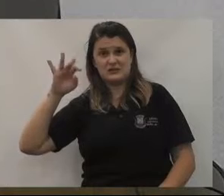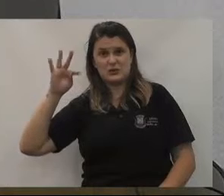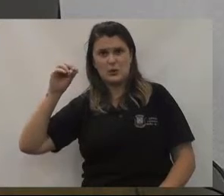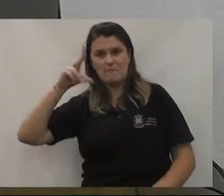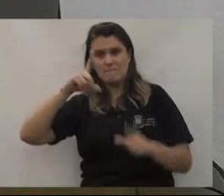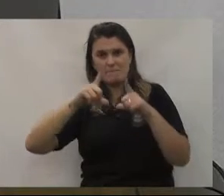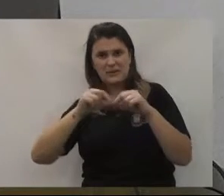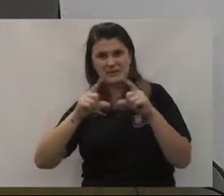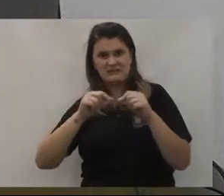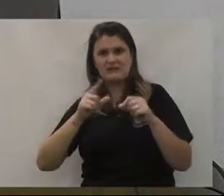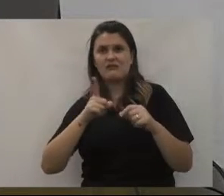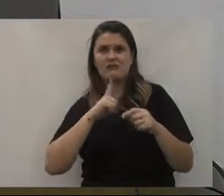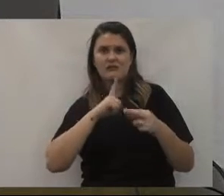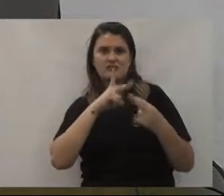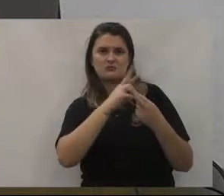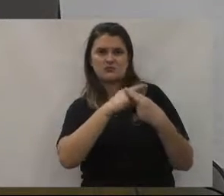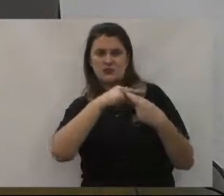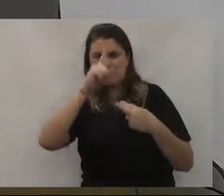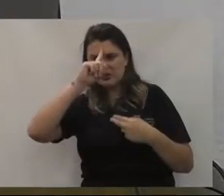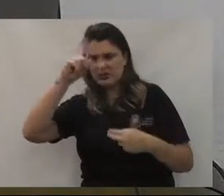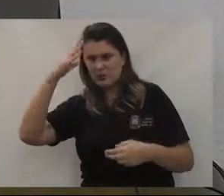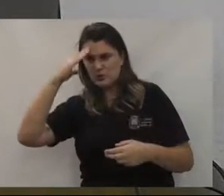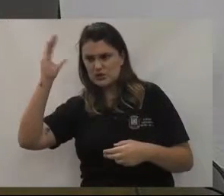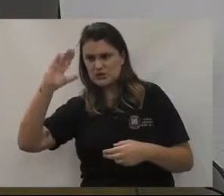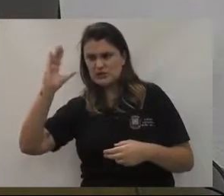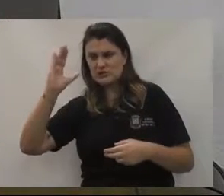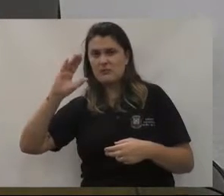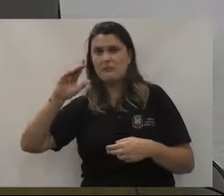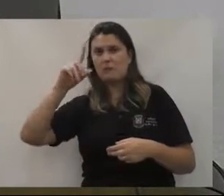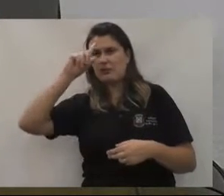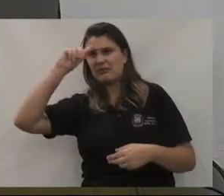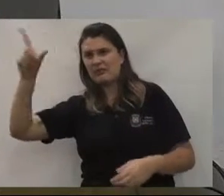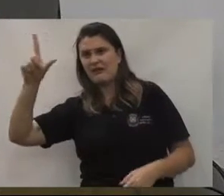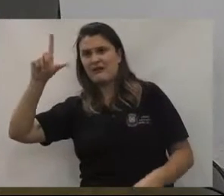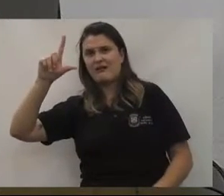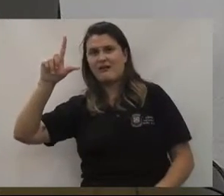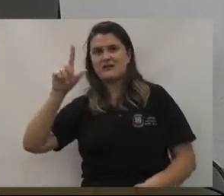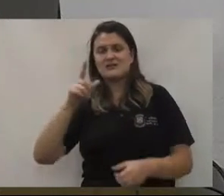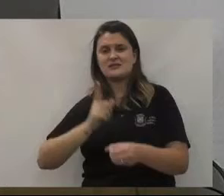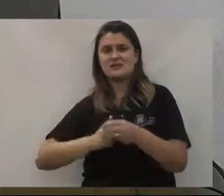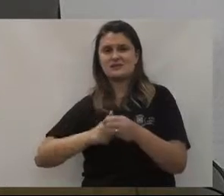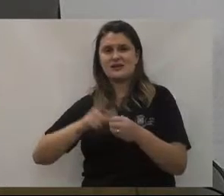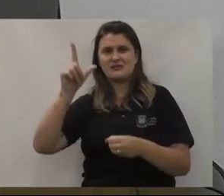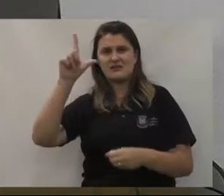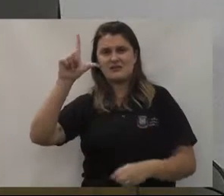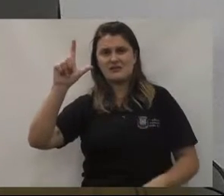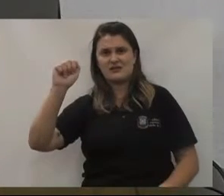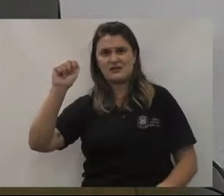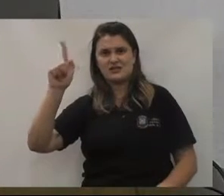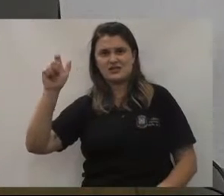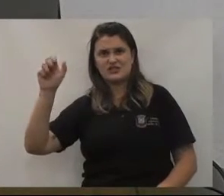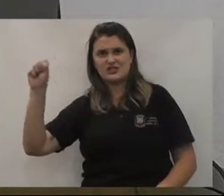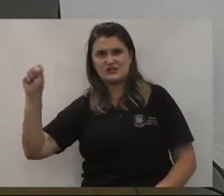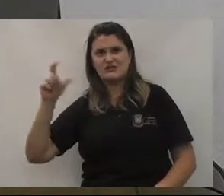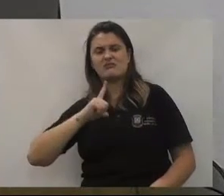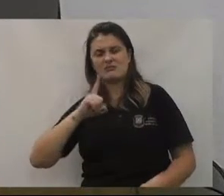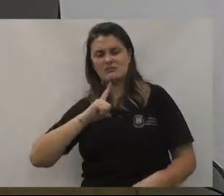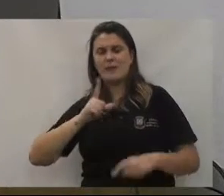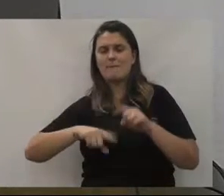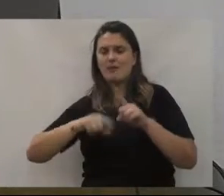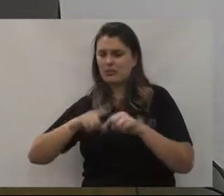de transmitir a ordem para Curitiba e Curitiba para Lages, que Lages tem o poder, digamos, material